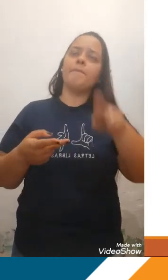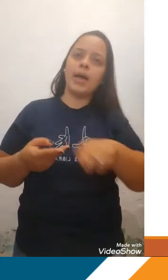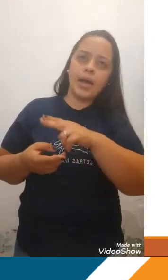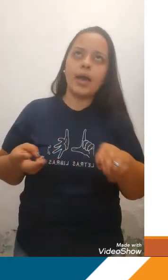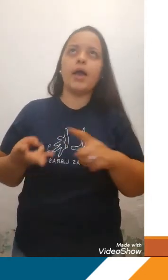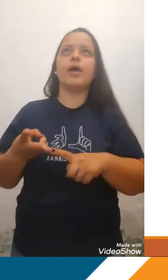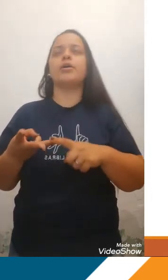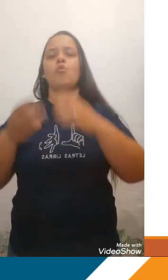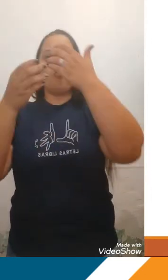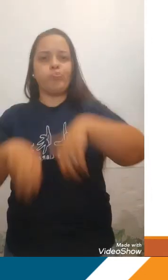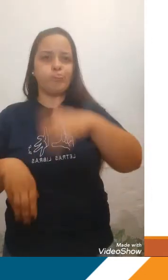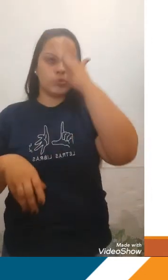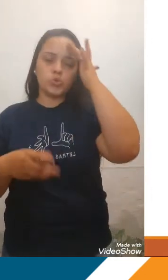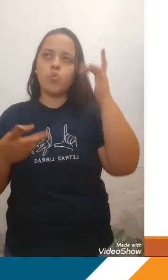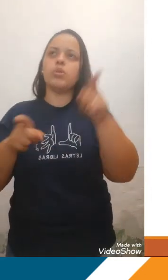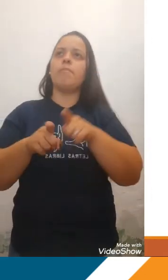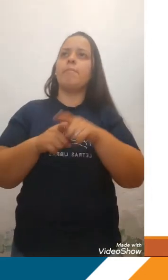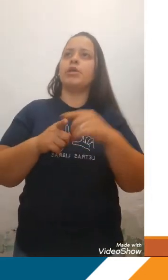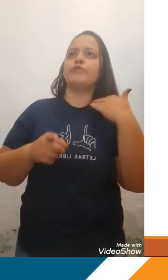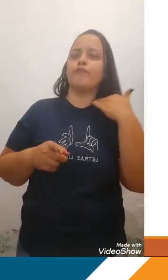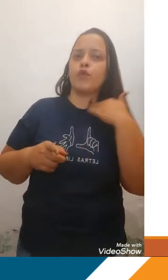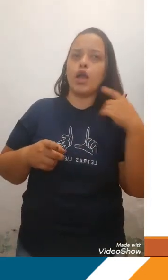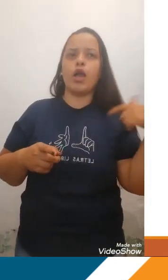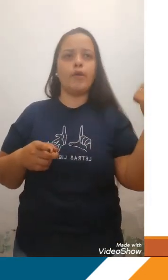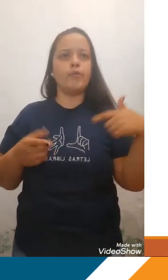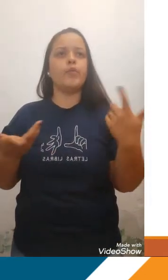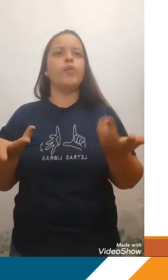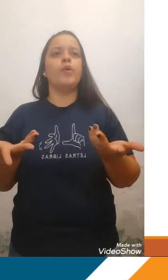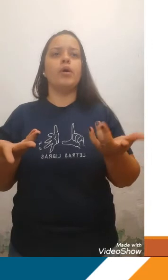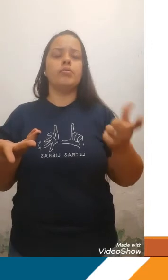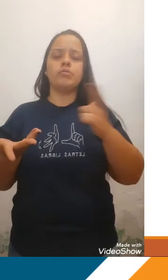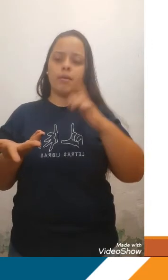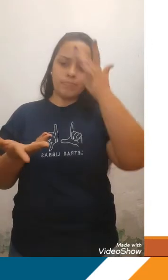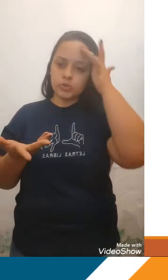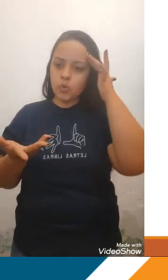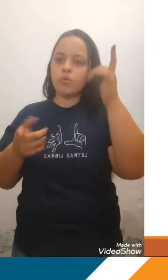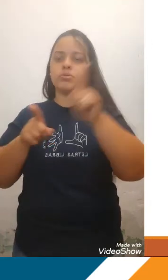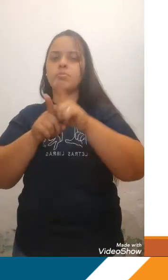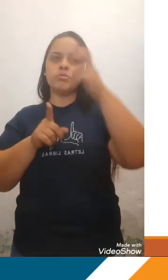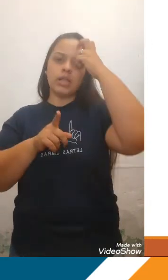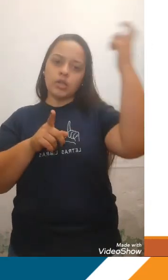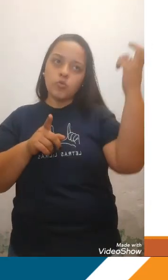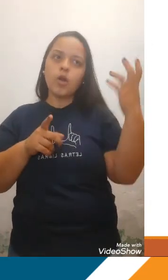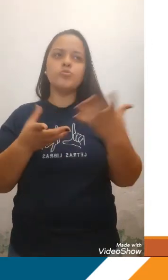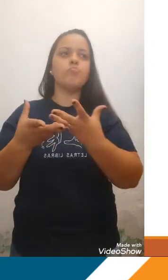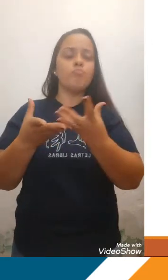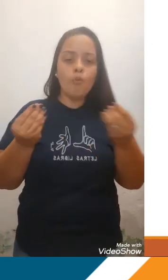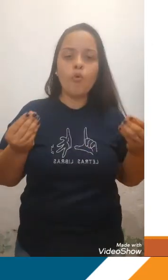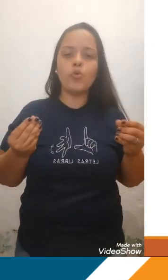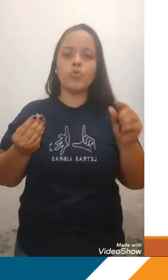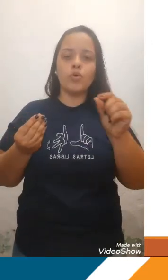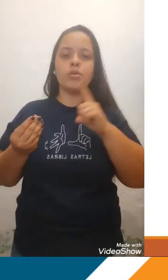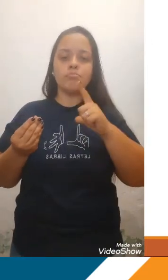padres, funcionários públicos, advogados e militares de alta patente, assim como letrados e intelectuais. Muitos